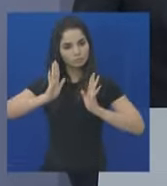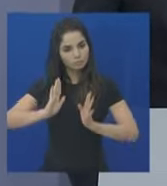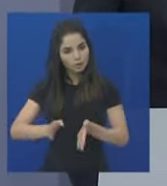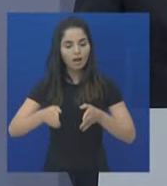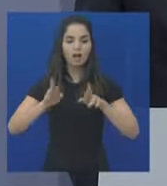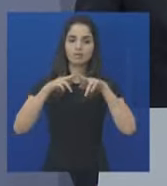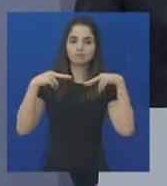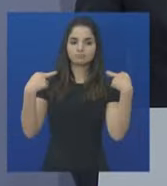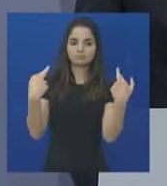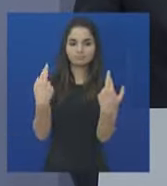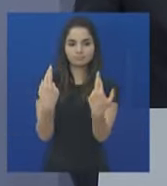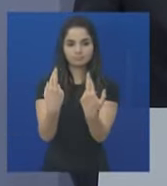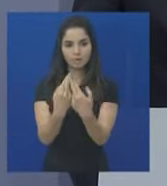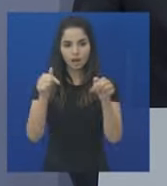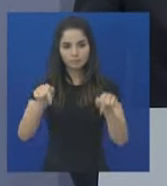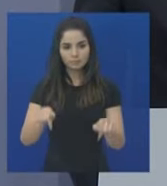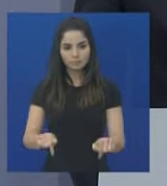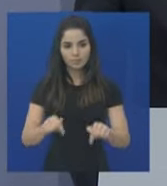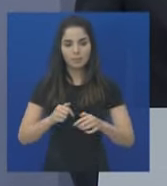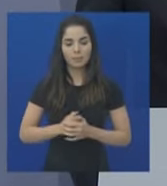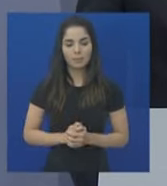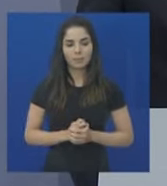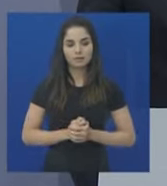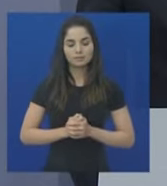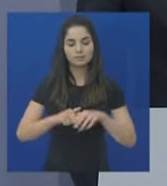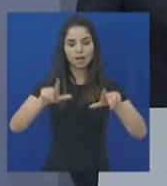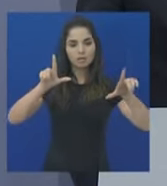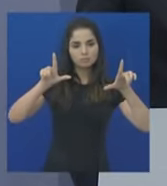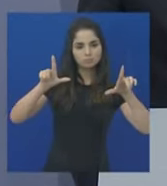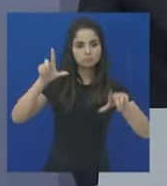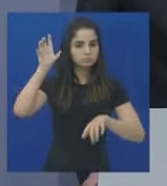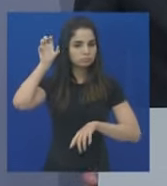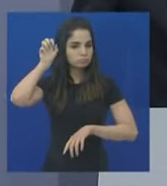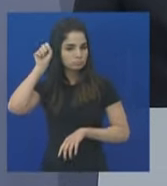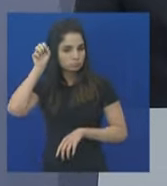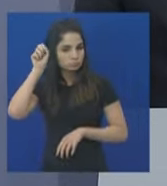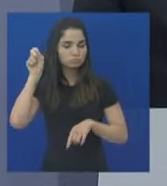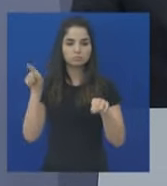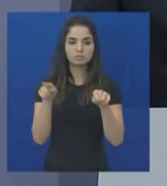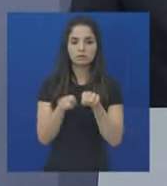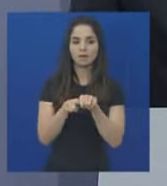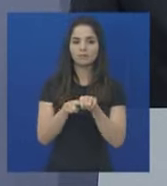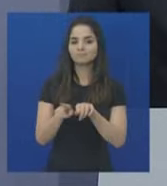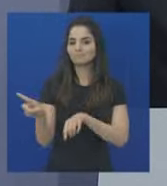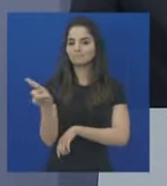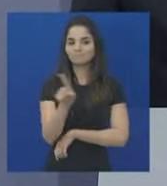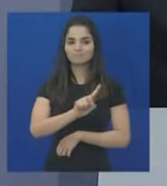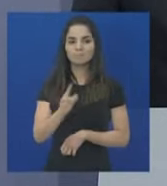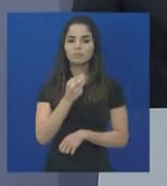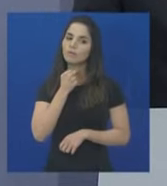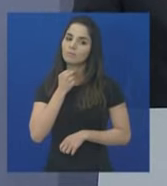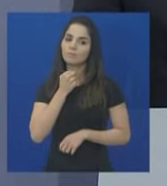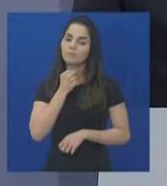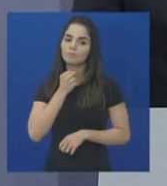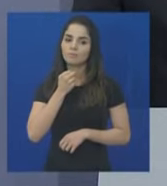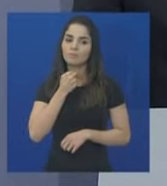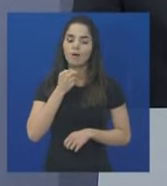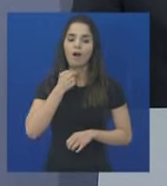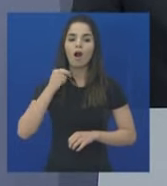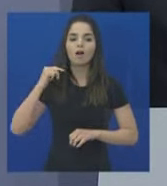reunião na sede da InterTV. As imagens e os sons do debate não poderão ser usados pelos candidatos na